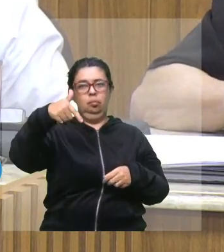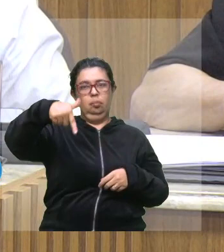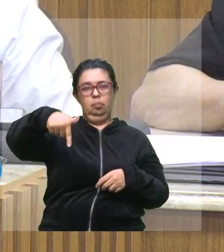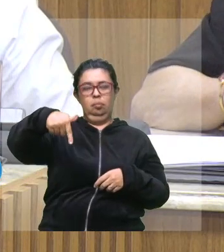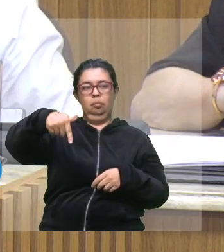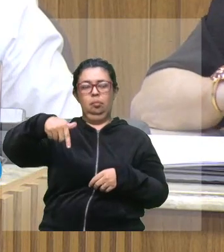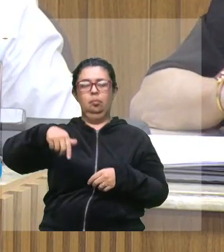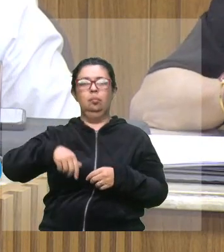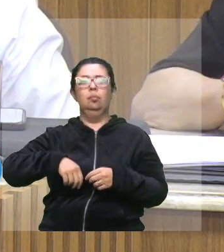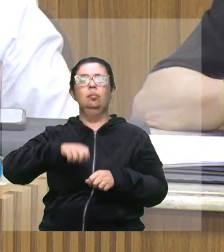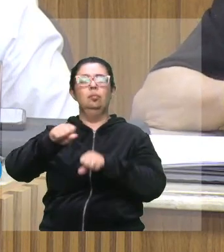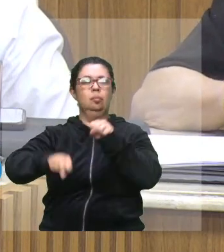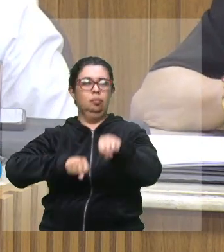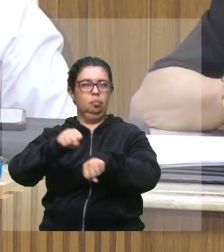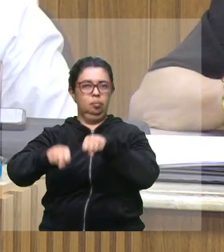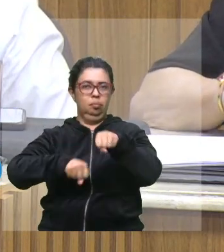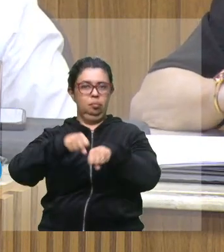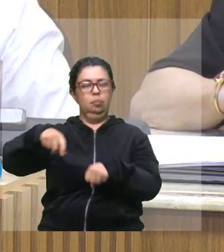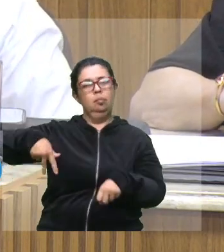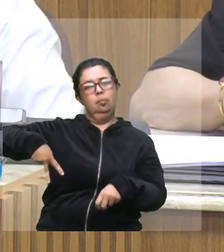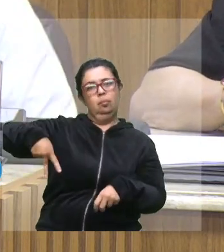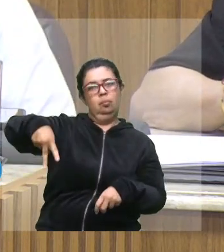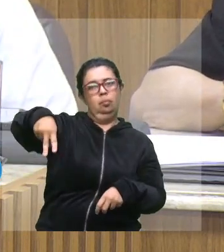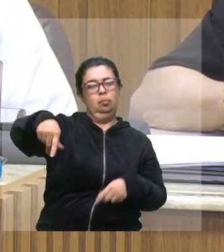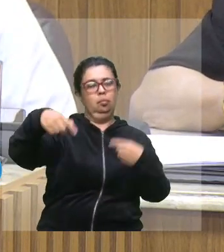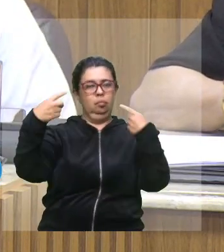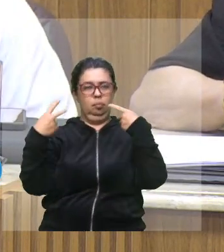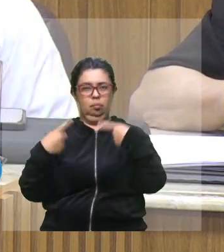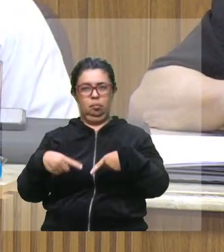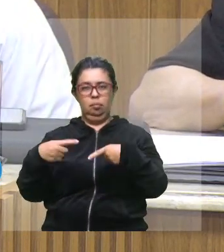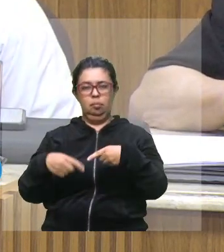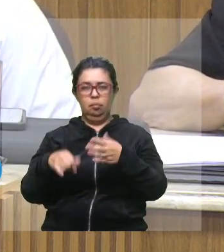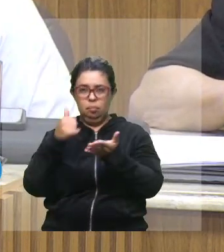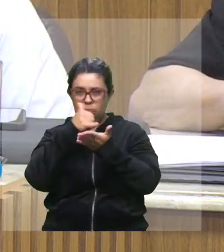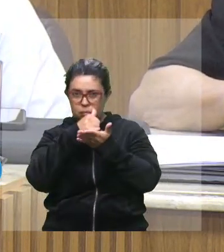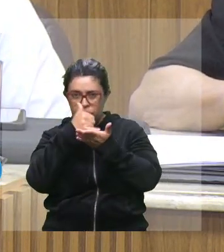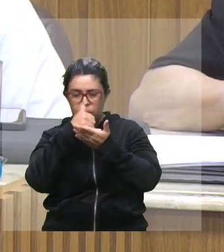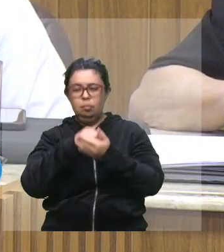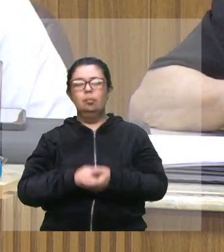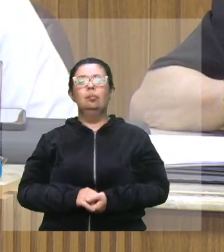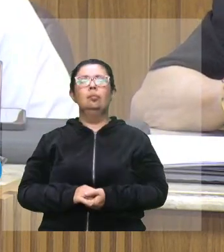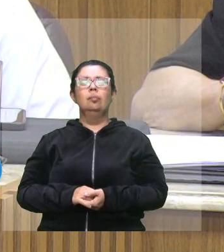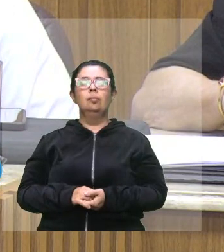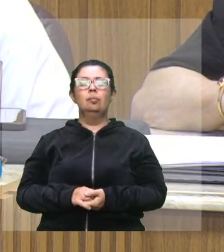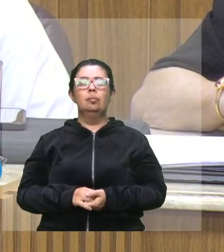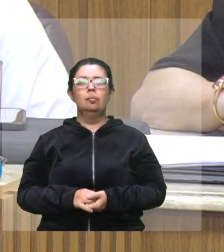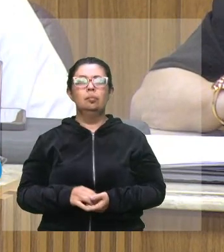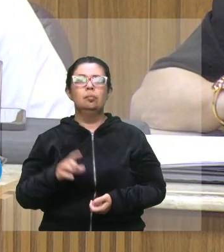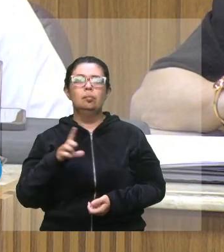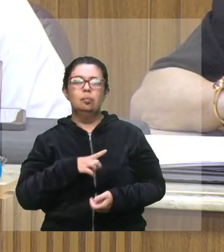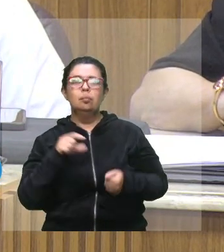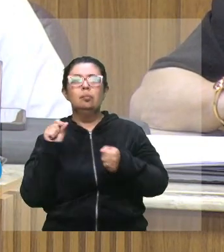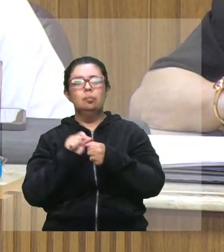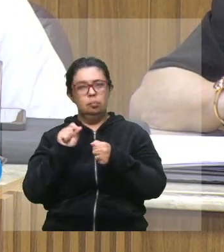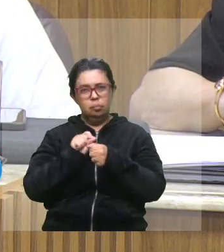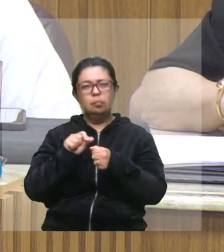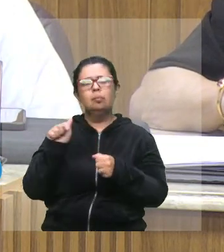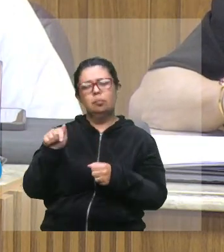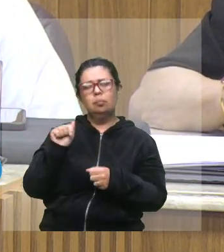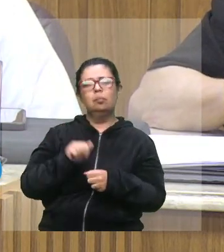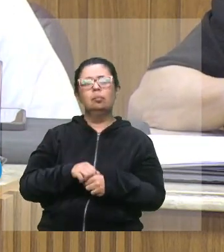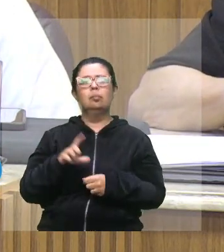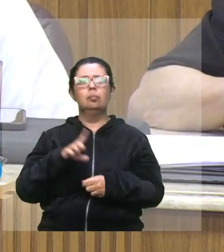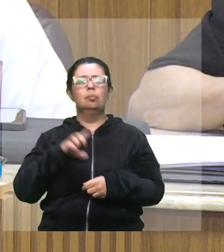Marcha Pedalada das Famílias contra as Drogas, né? E temos que, de fato, militar nesta causa. Tem